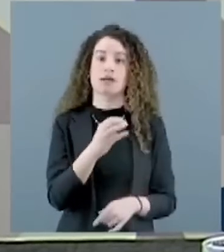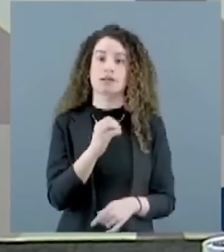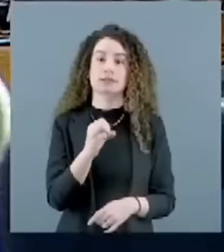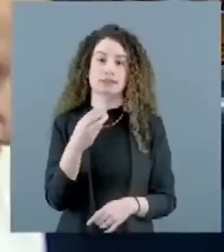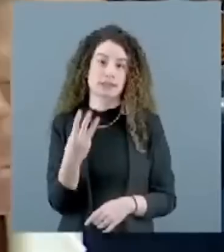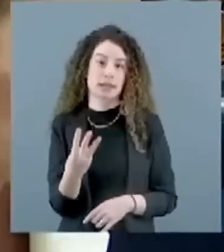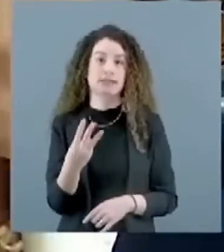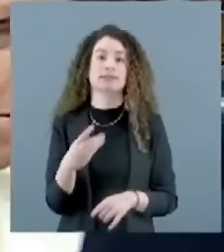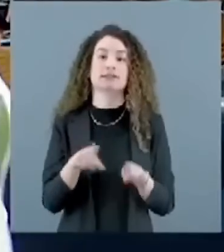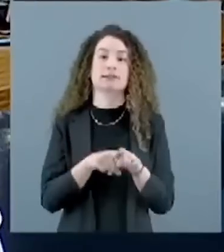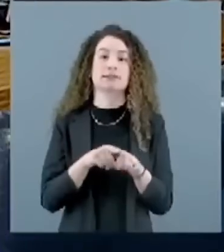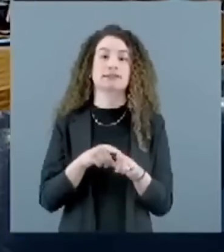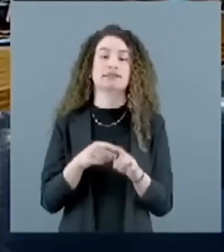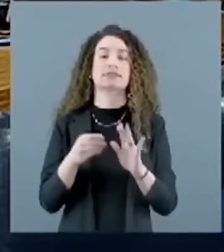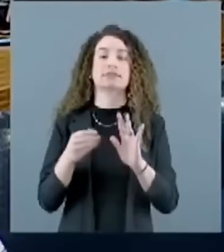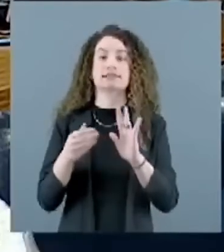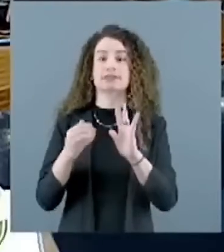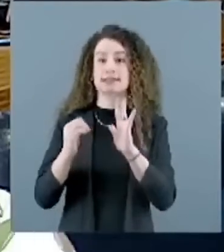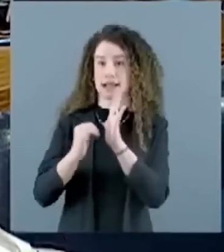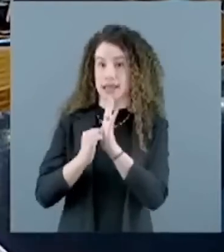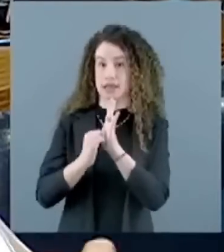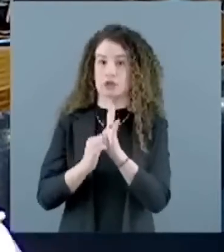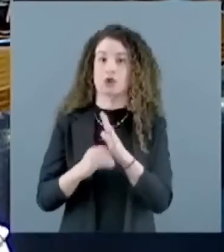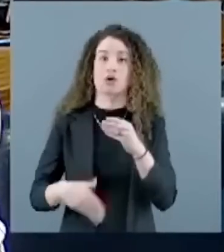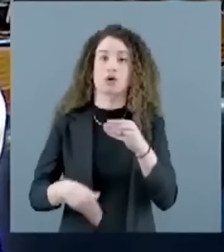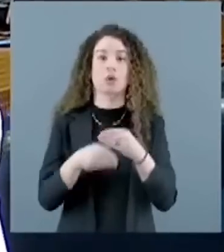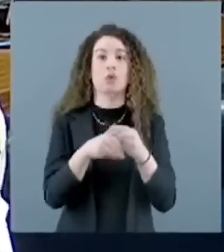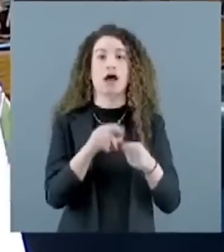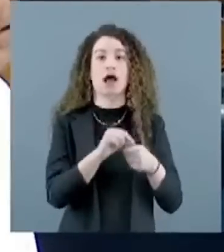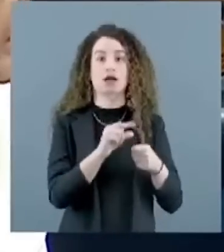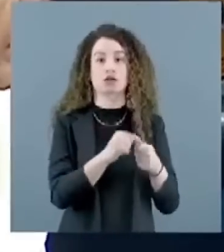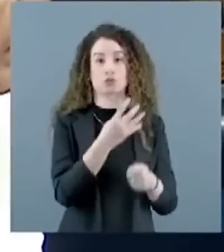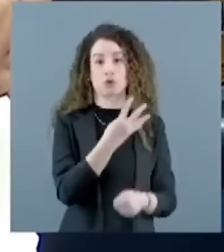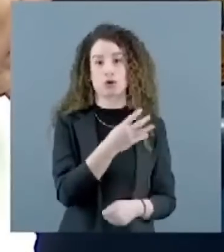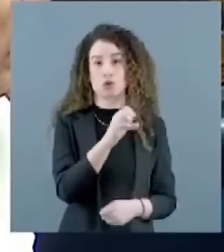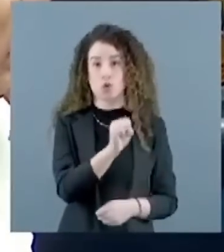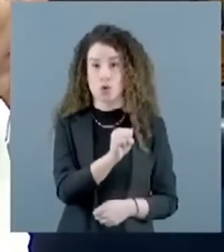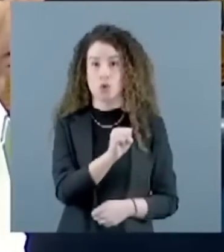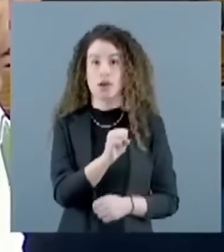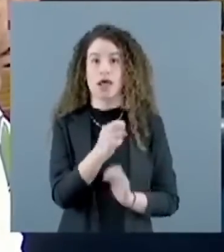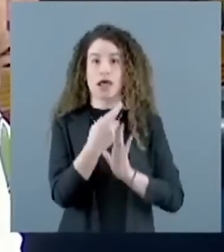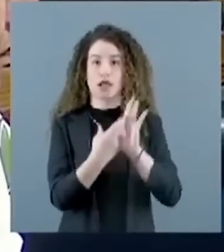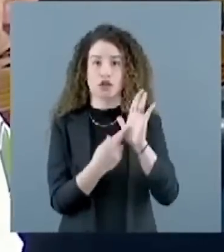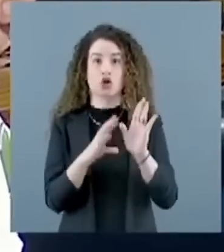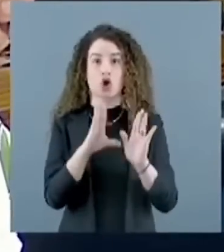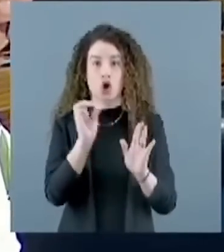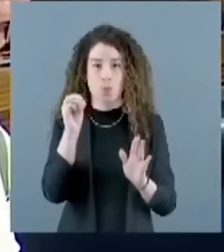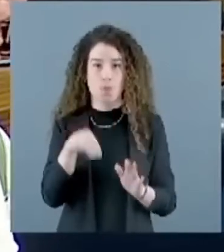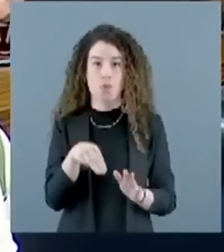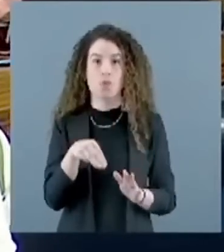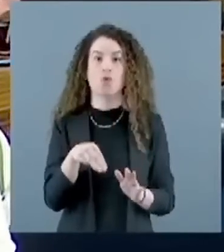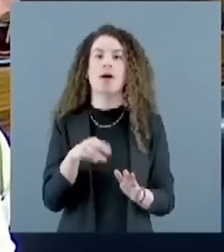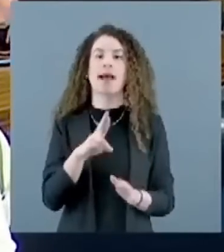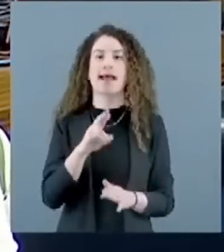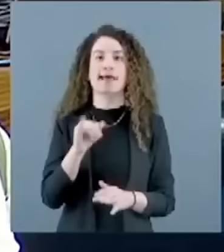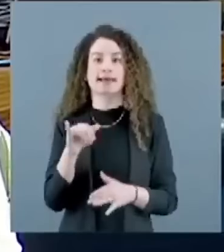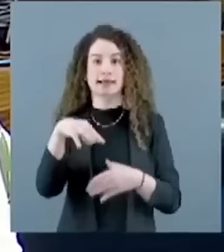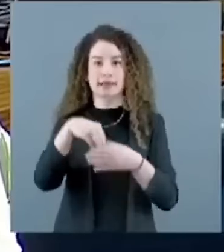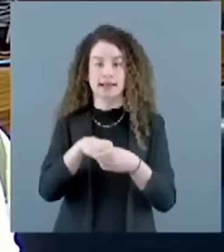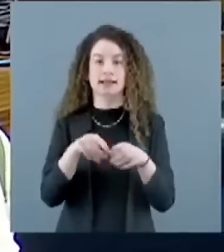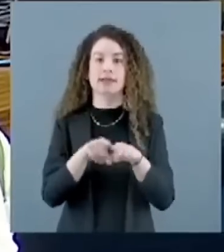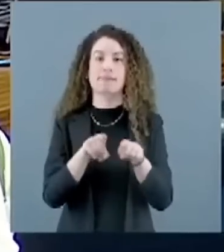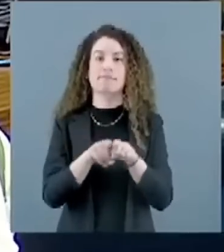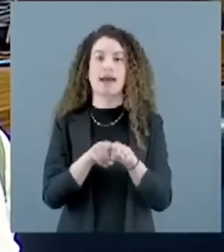Federal, combinado com os artigos 48 do Regimento Comum, 306 do Regimento Interno e artigo